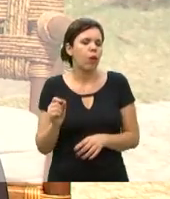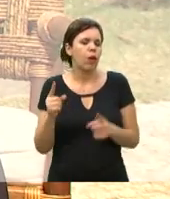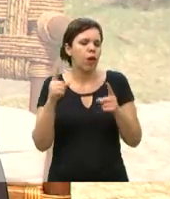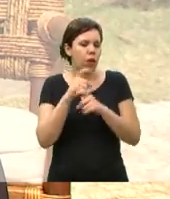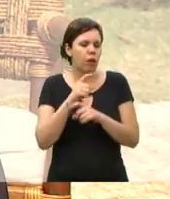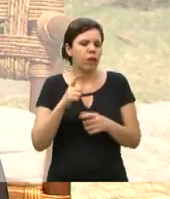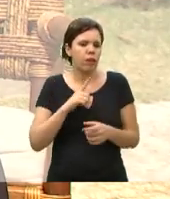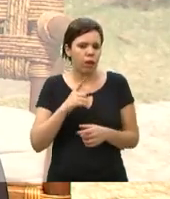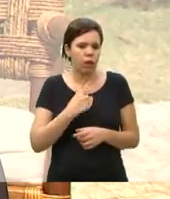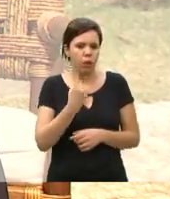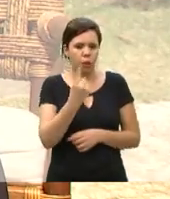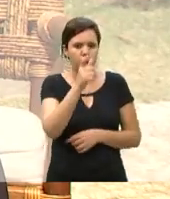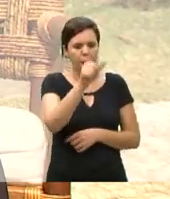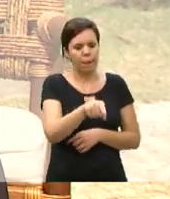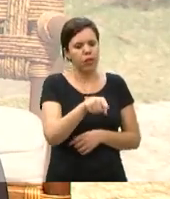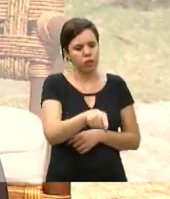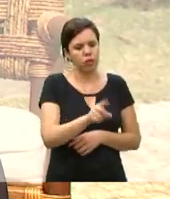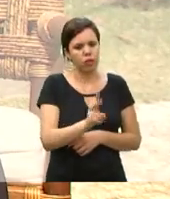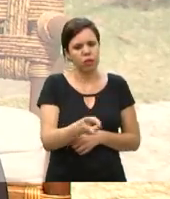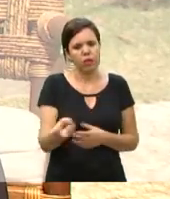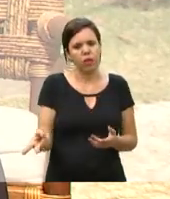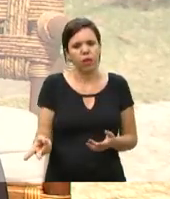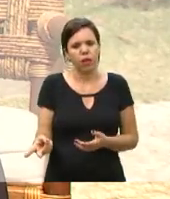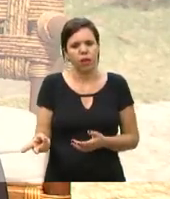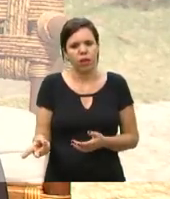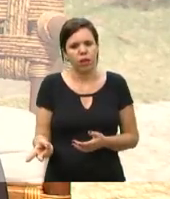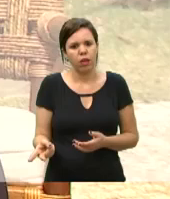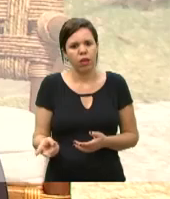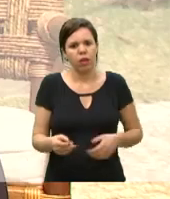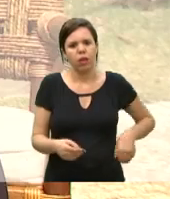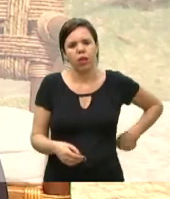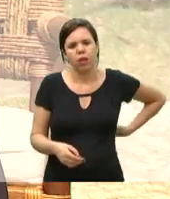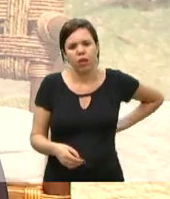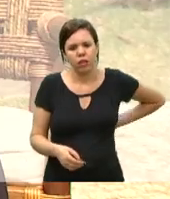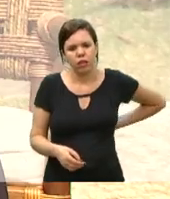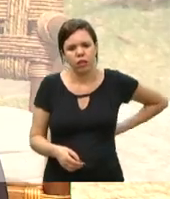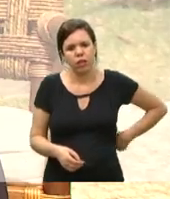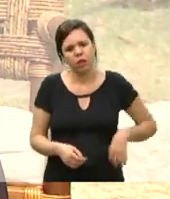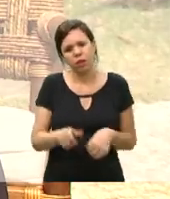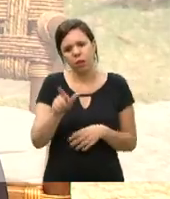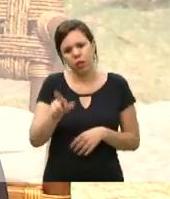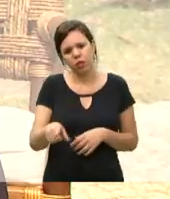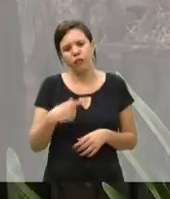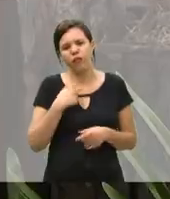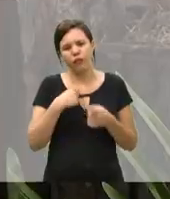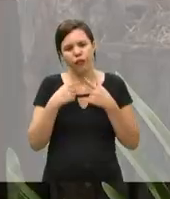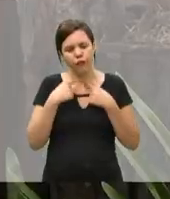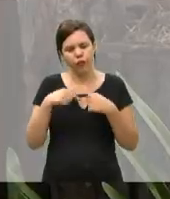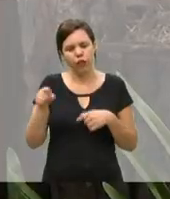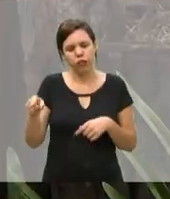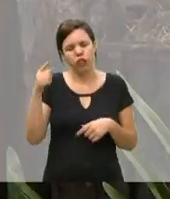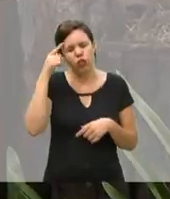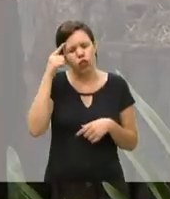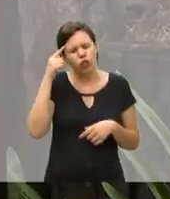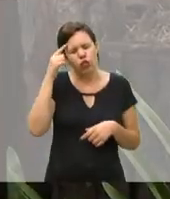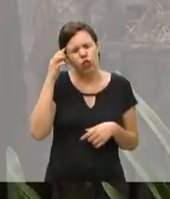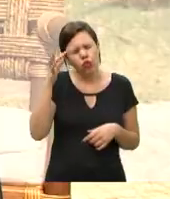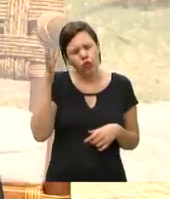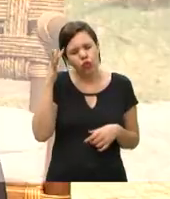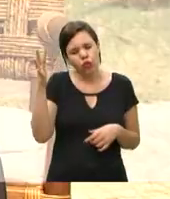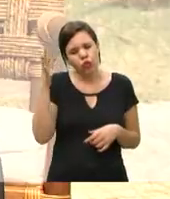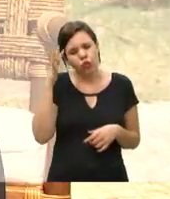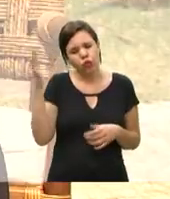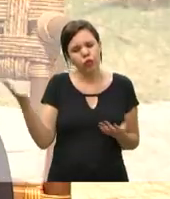uma pessoa ali, né, que ela é cheia também de desejos, sonhos,